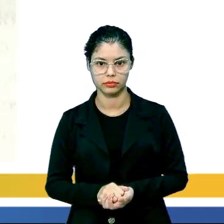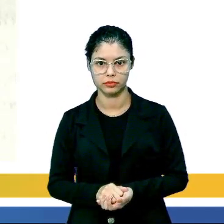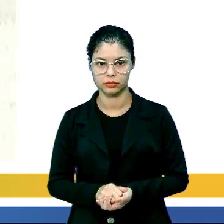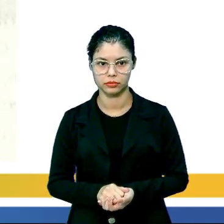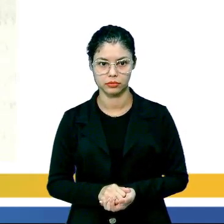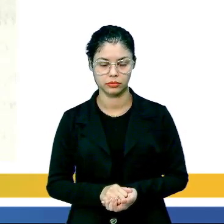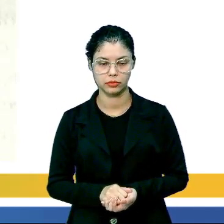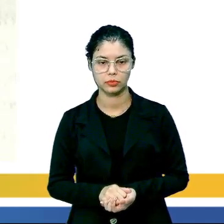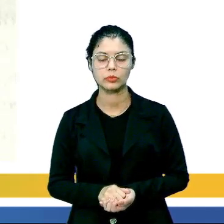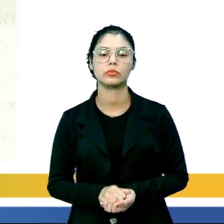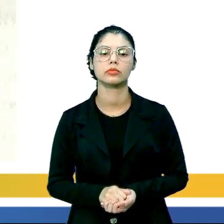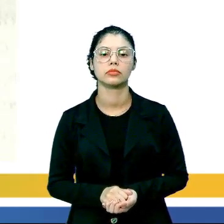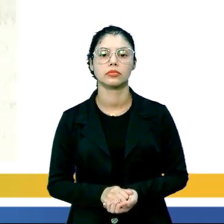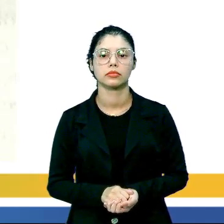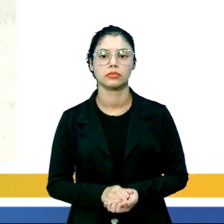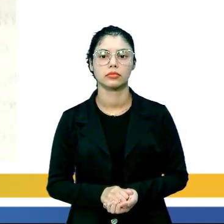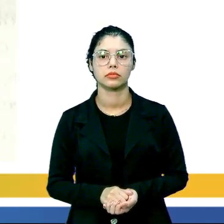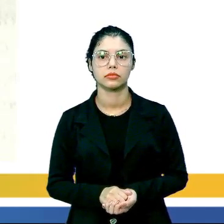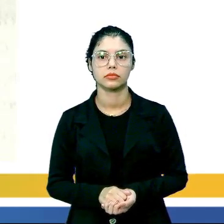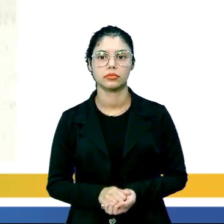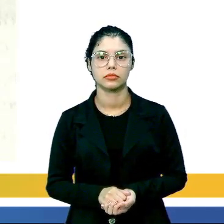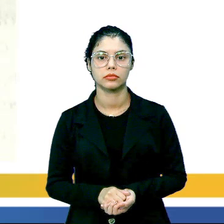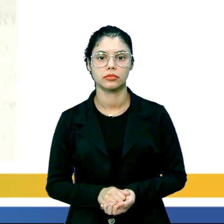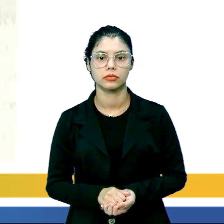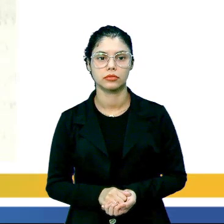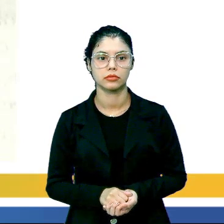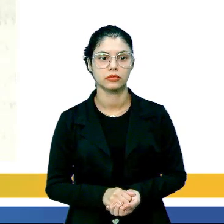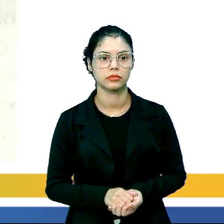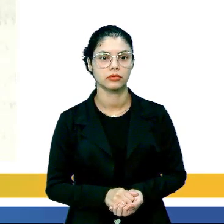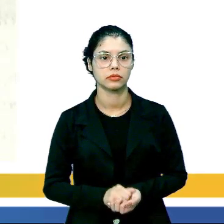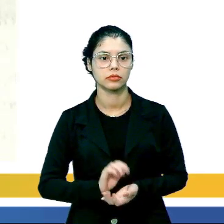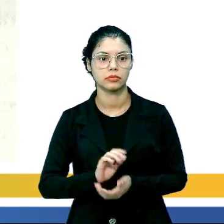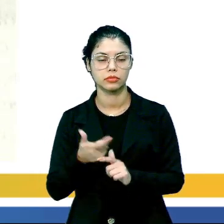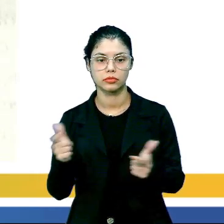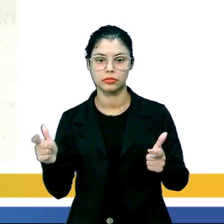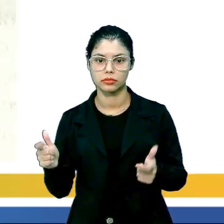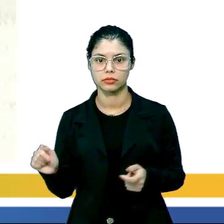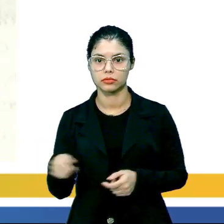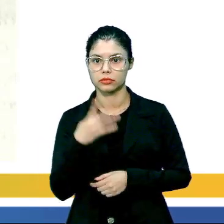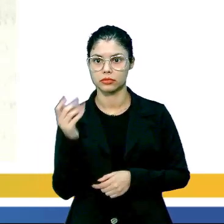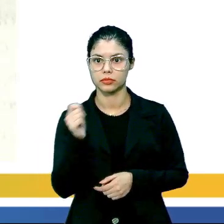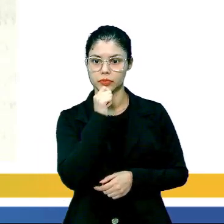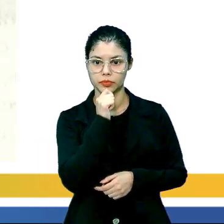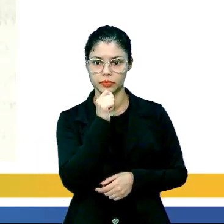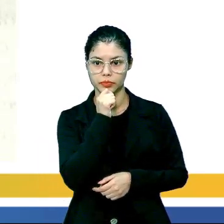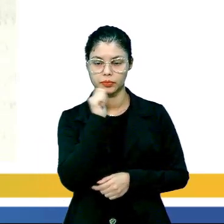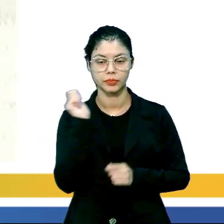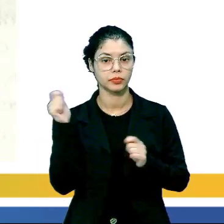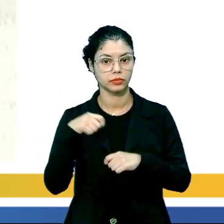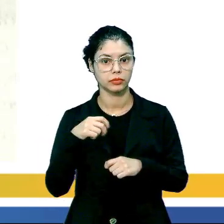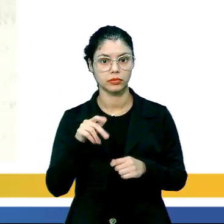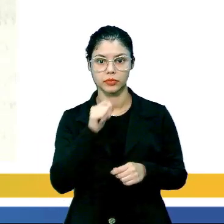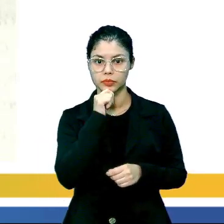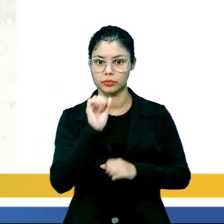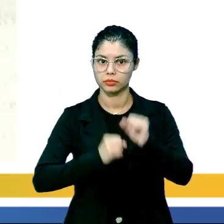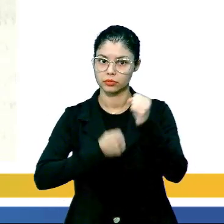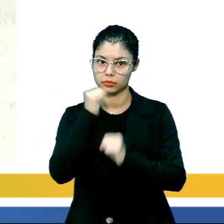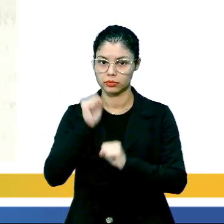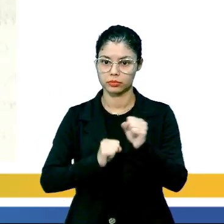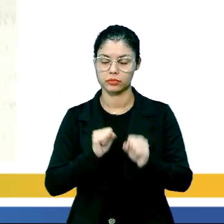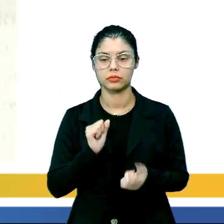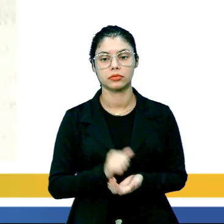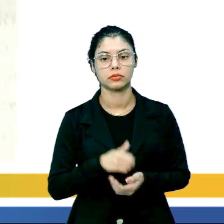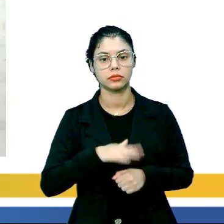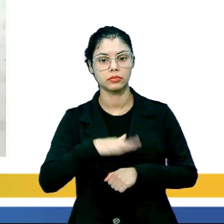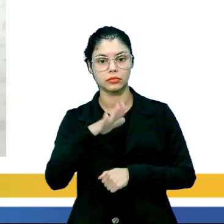Sherman. Bom, quanto mais firmes se tornam as posições da indústria